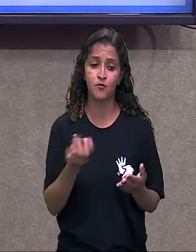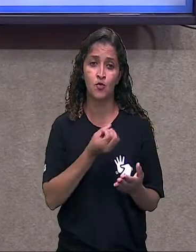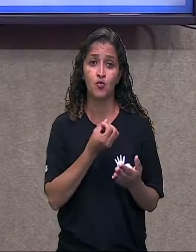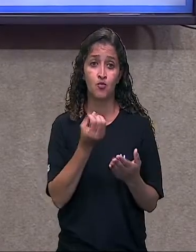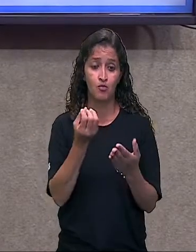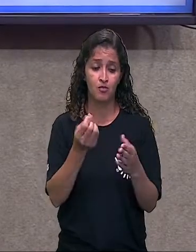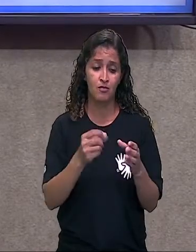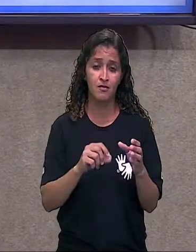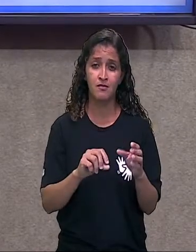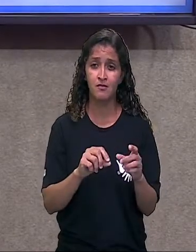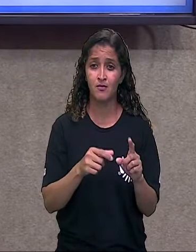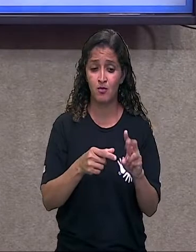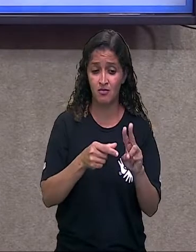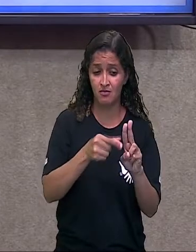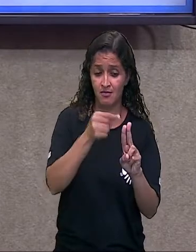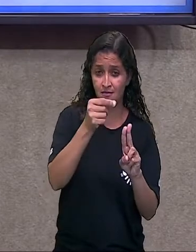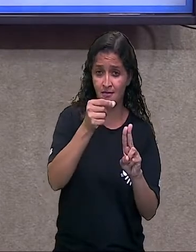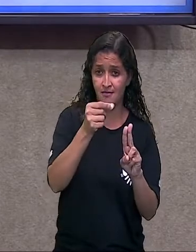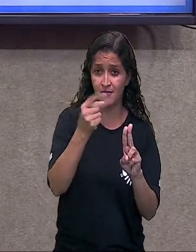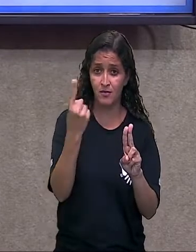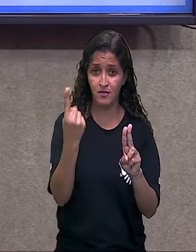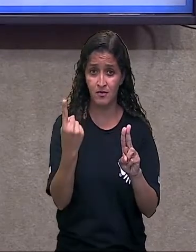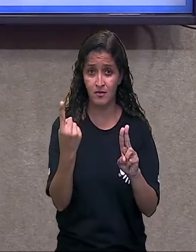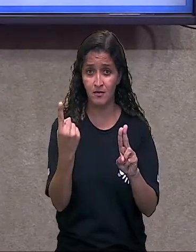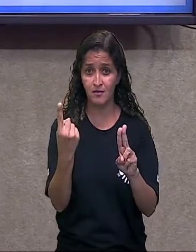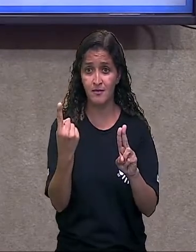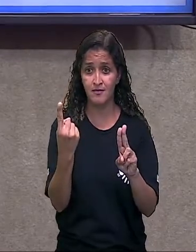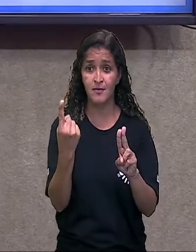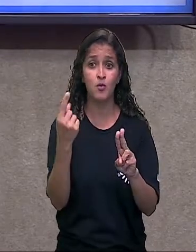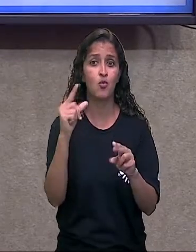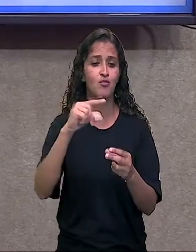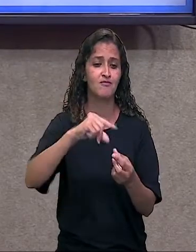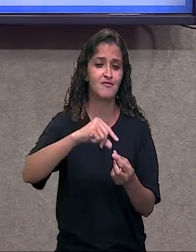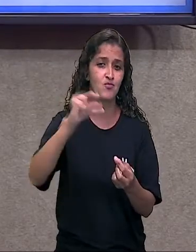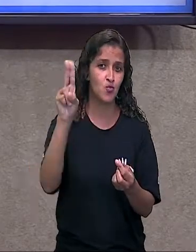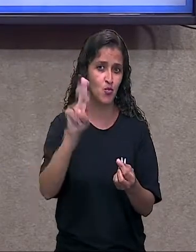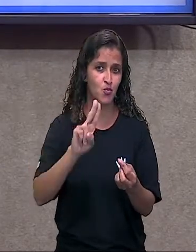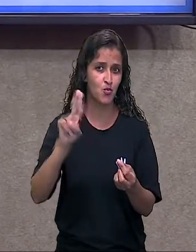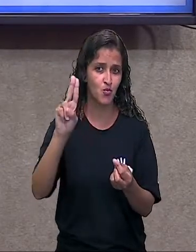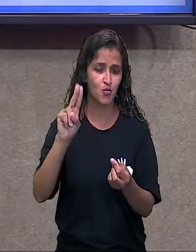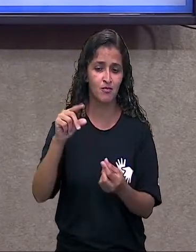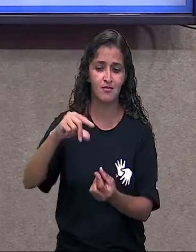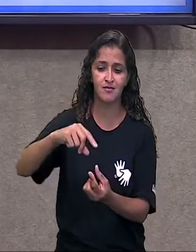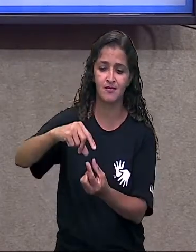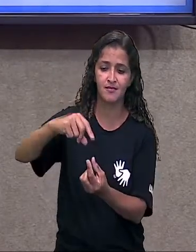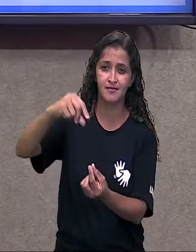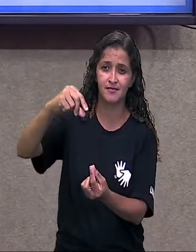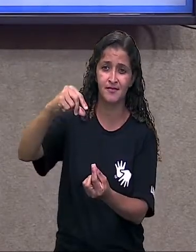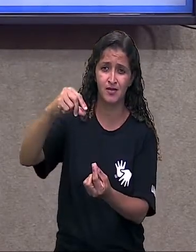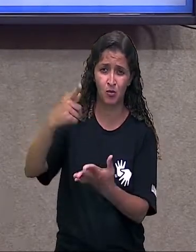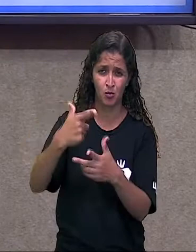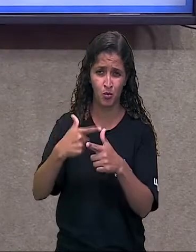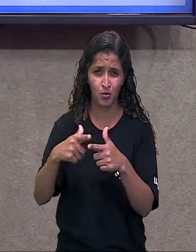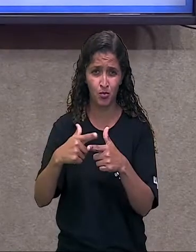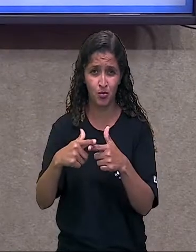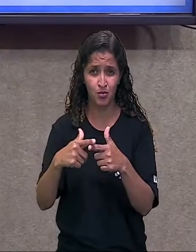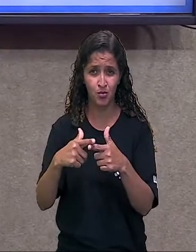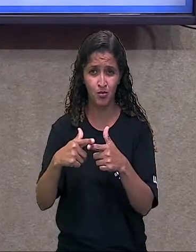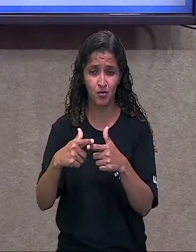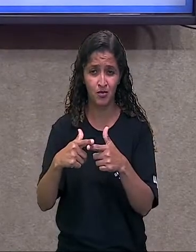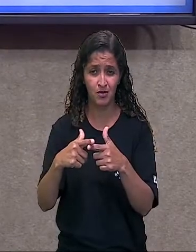uma dezena, nós representamos com uma barra. Tem problema